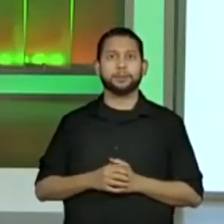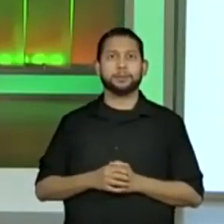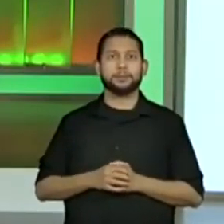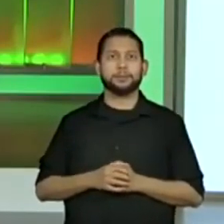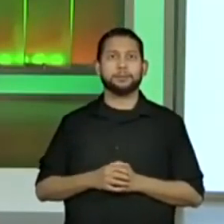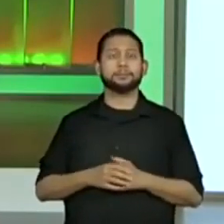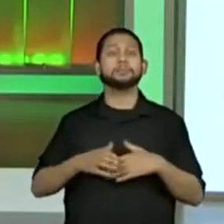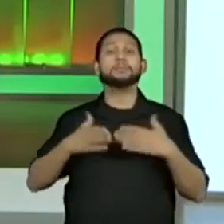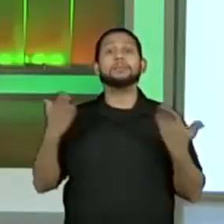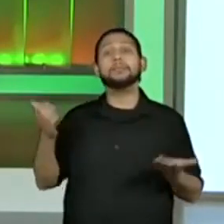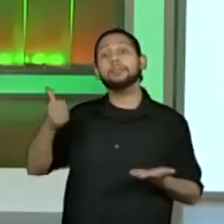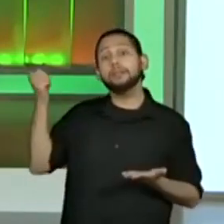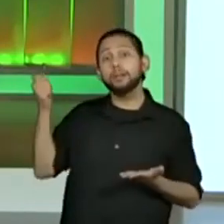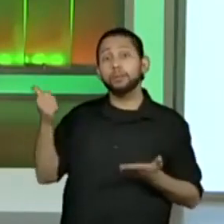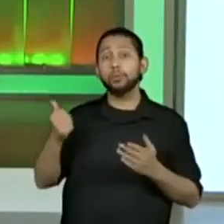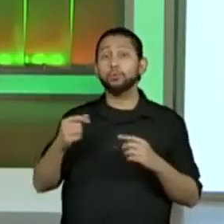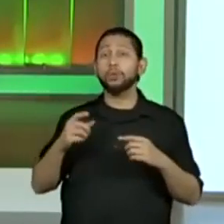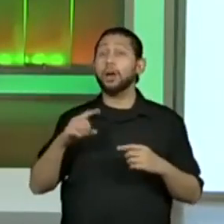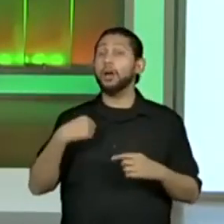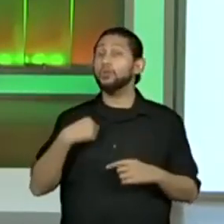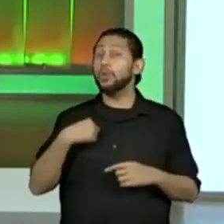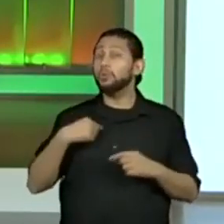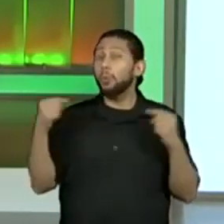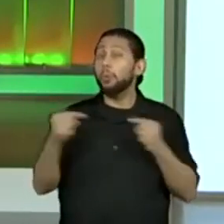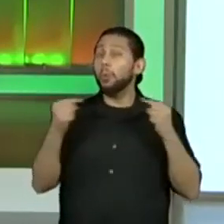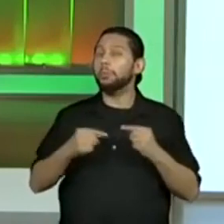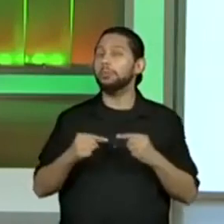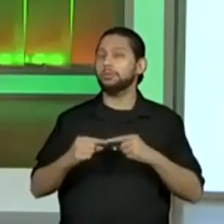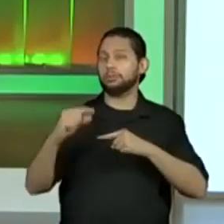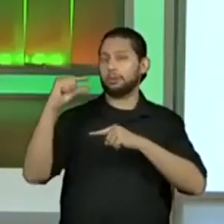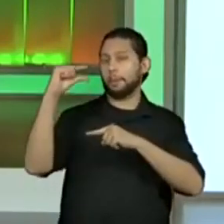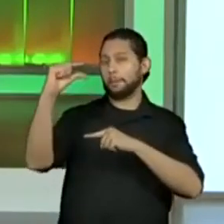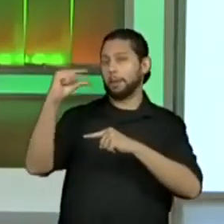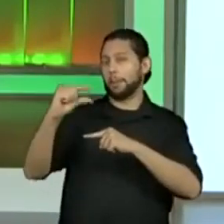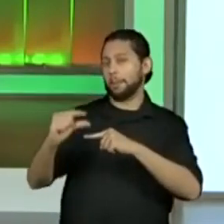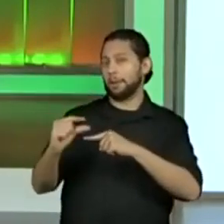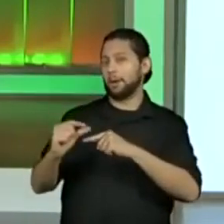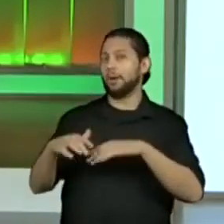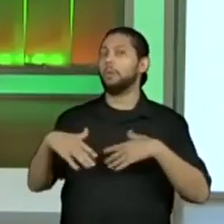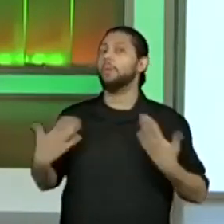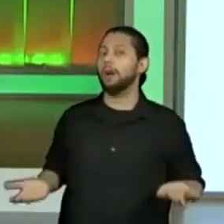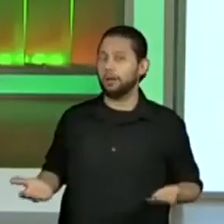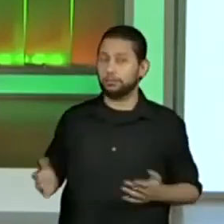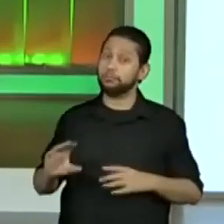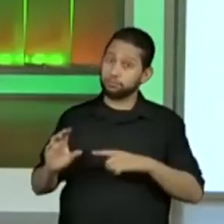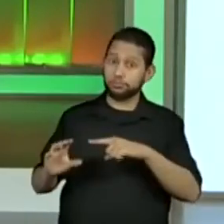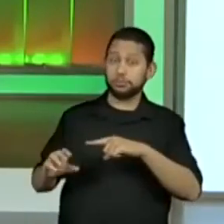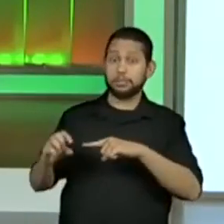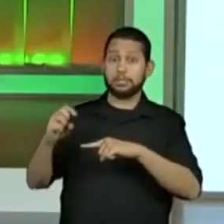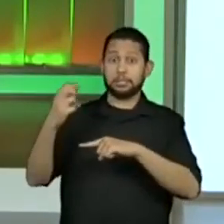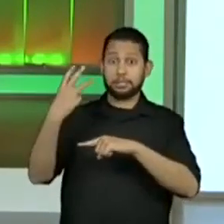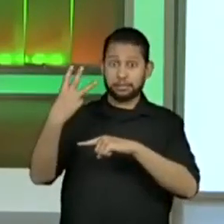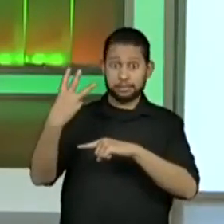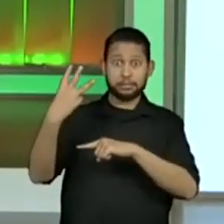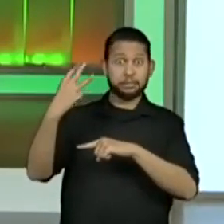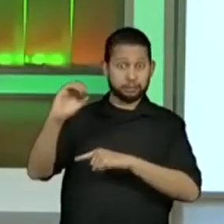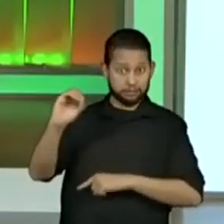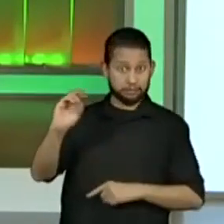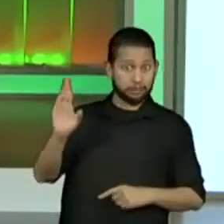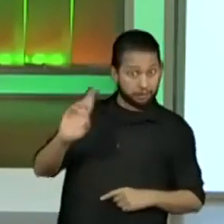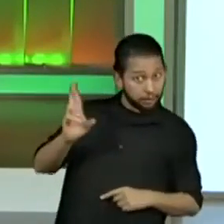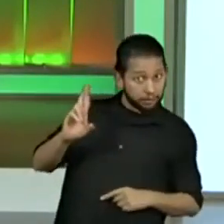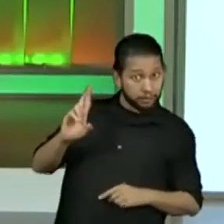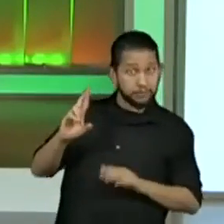Qual seria o algoritmo usual aqui no caso? A gente vai fazer 30 reais menos 23,80,